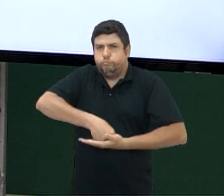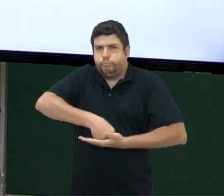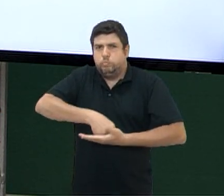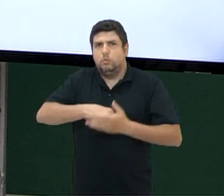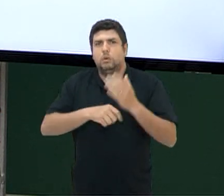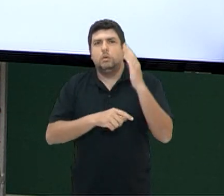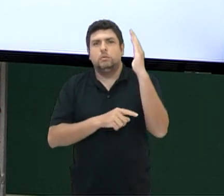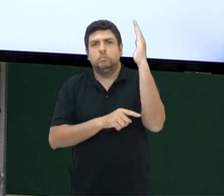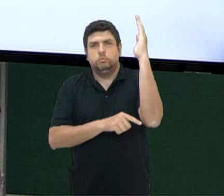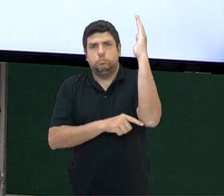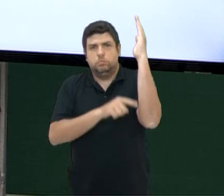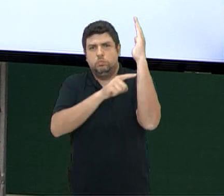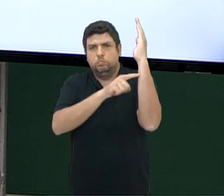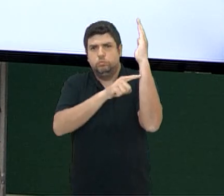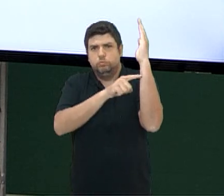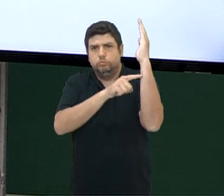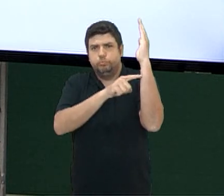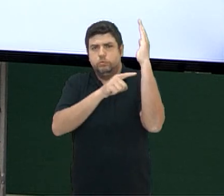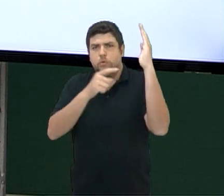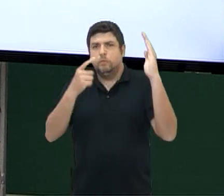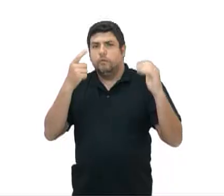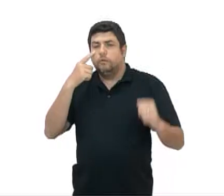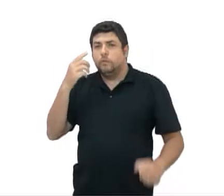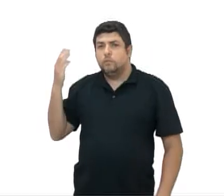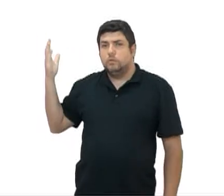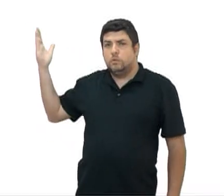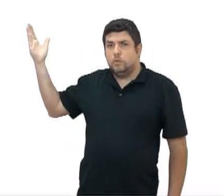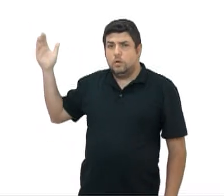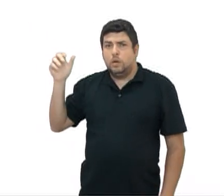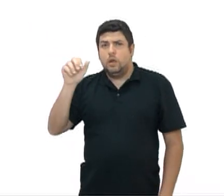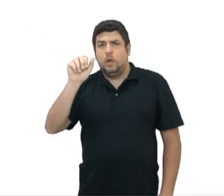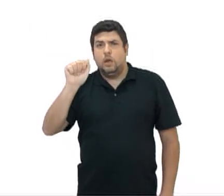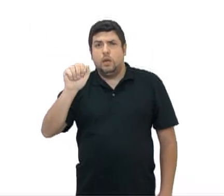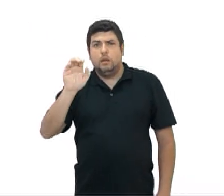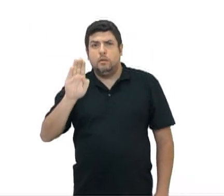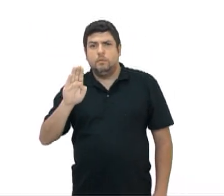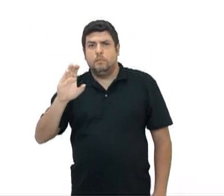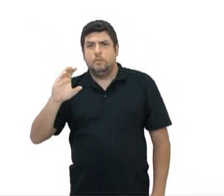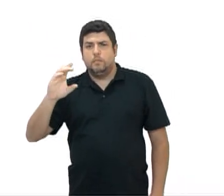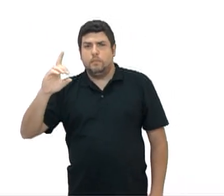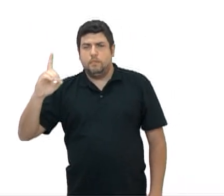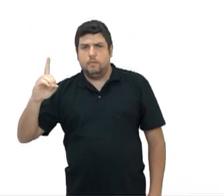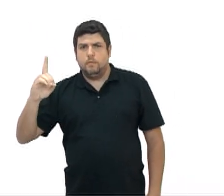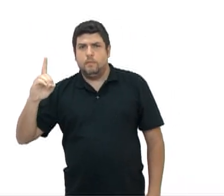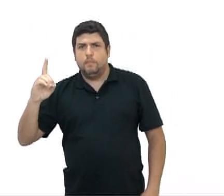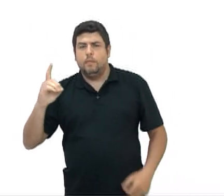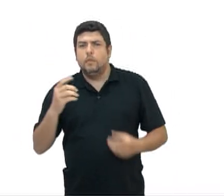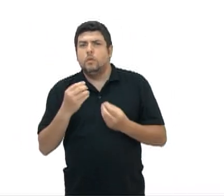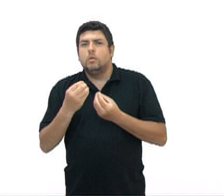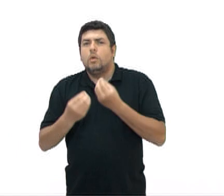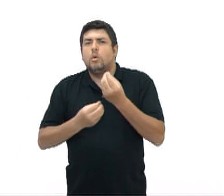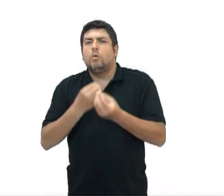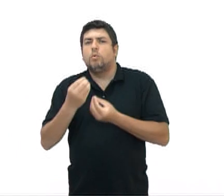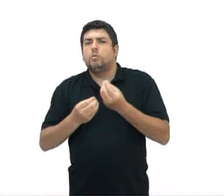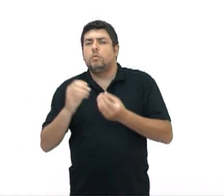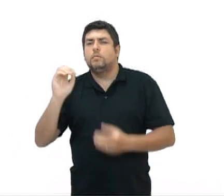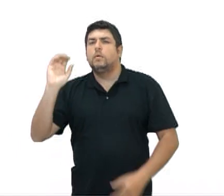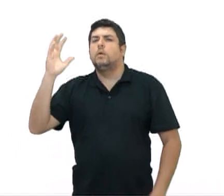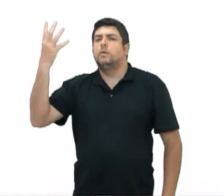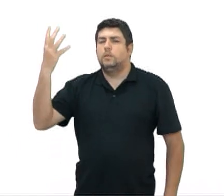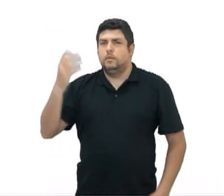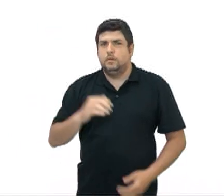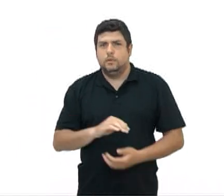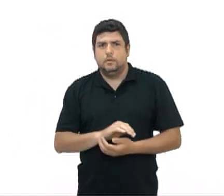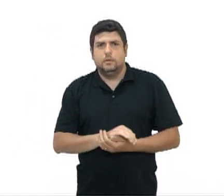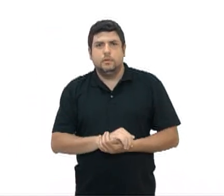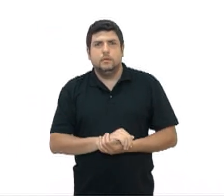pontos aqui A, B, C e D dentro da estrutura que vai mostrar a dinâmica dos processos que temos ali.